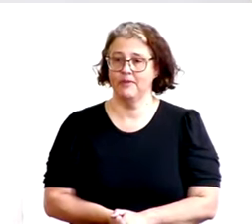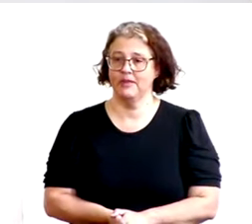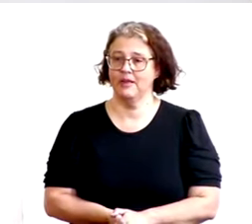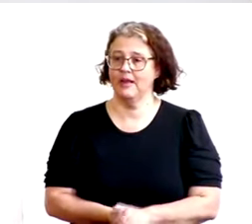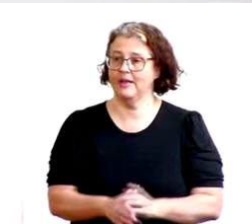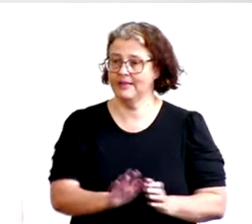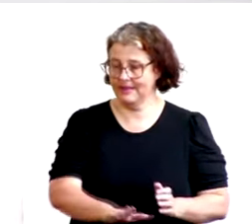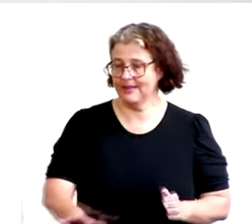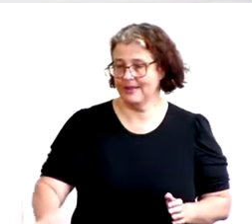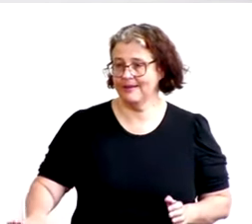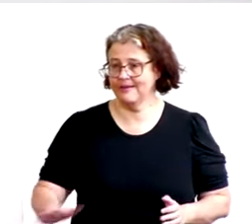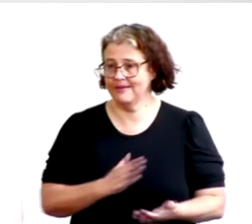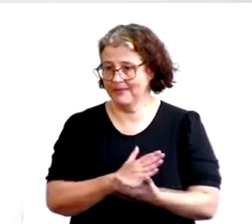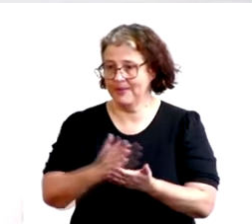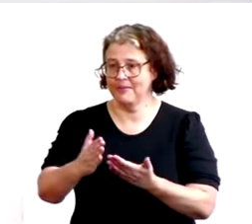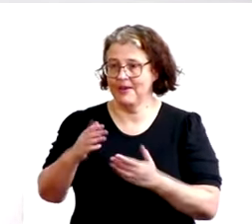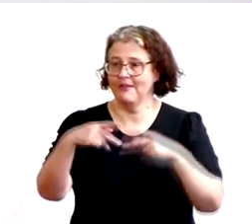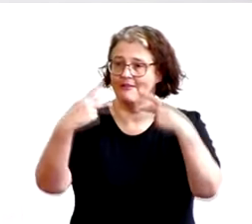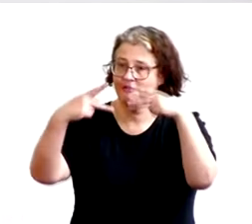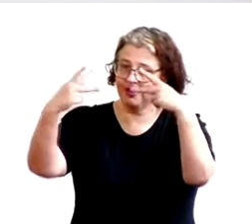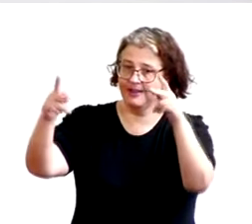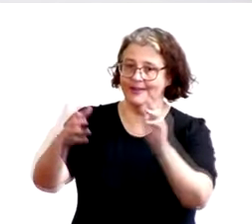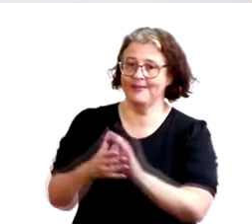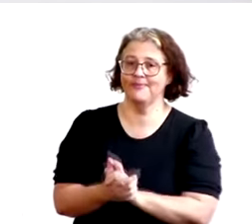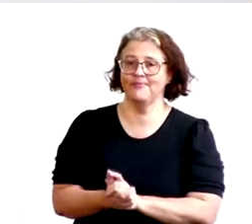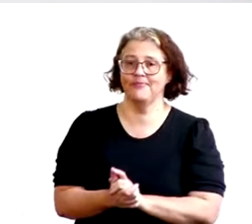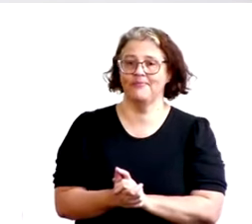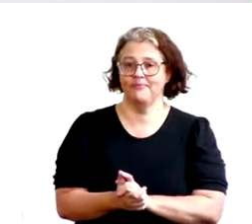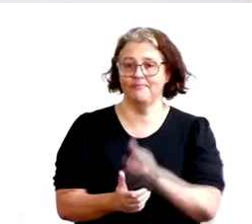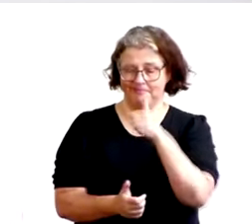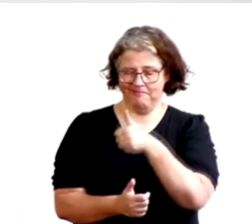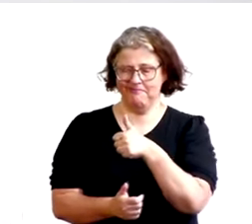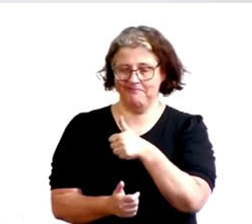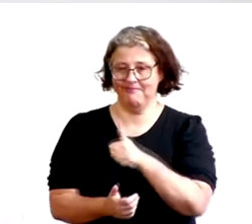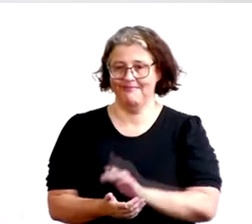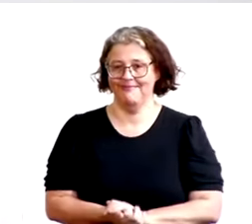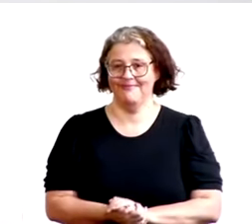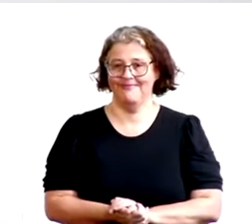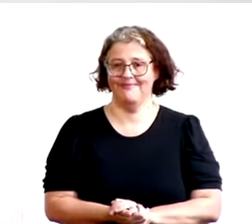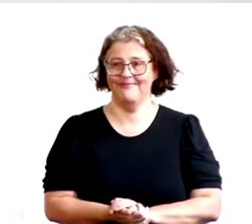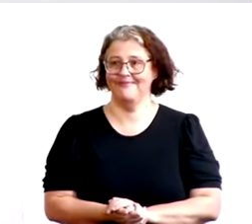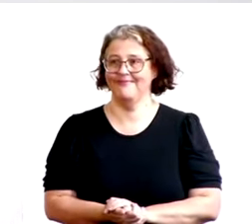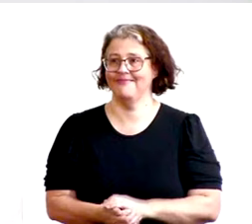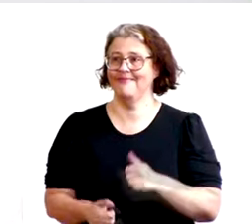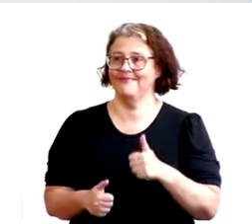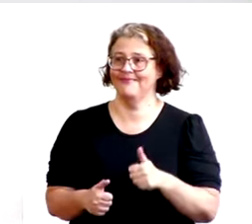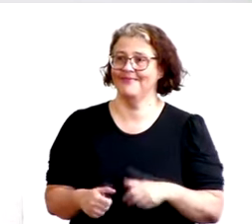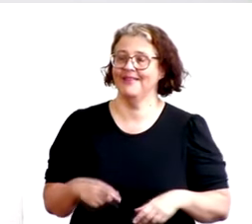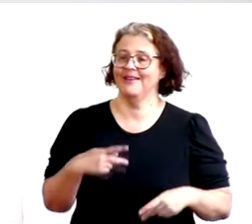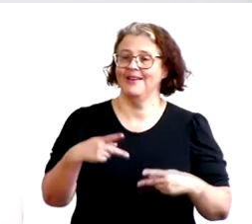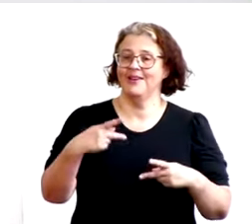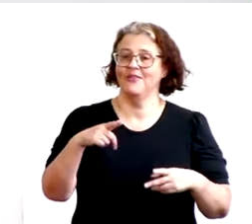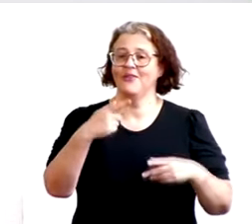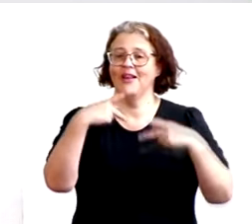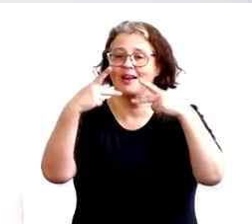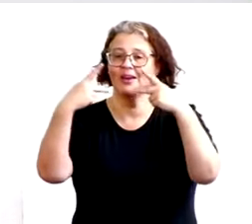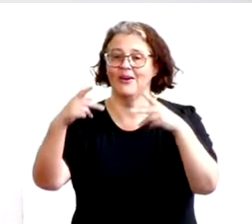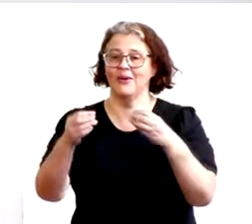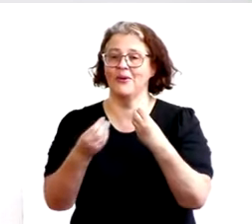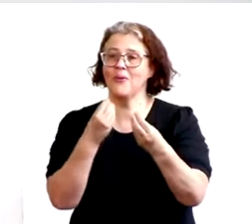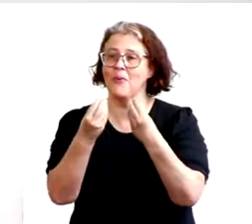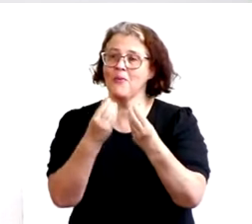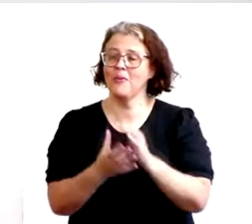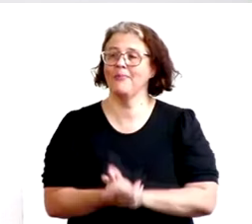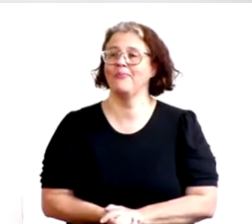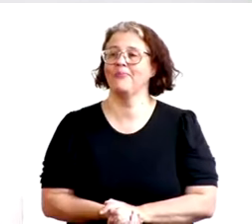nossas crianças aquelas que estão aqui pela manhã a respeito de como nós podemos